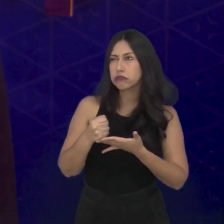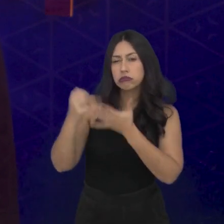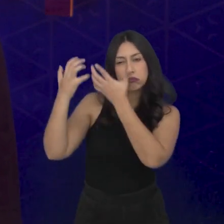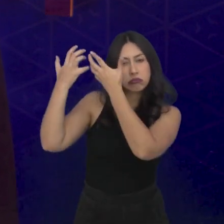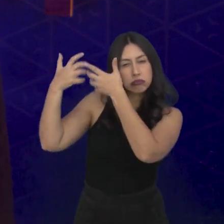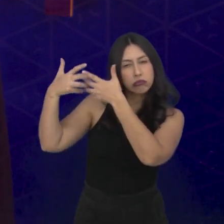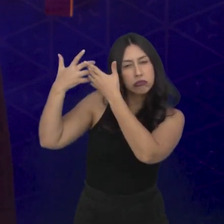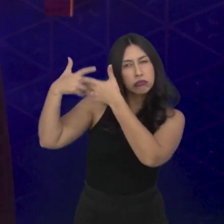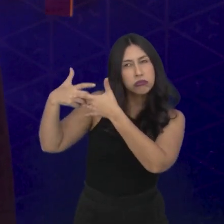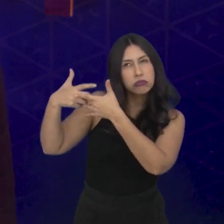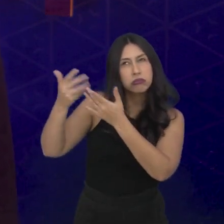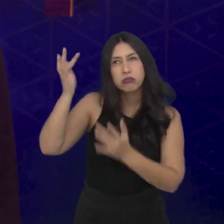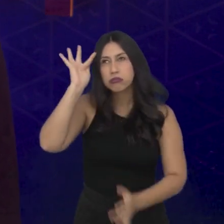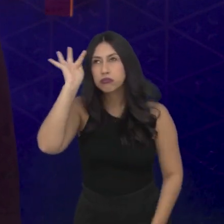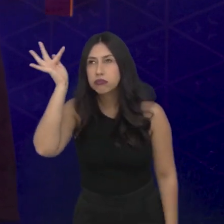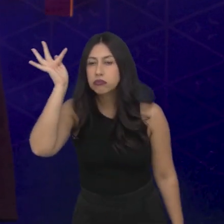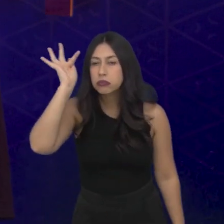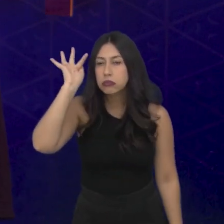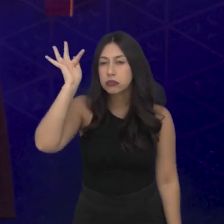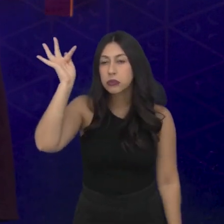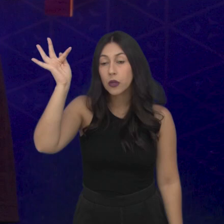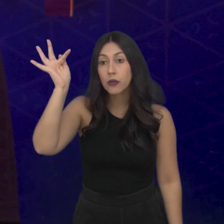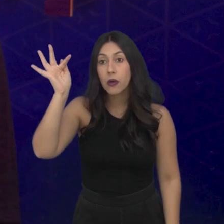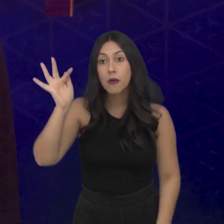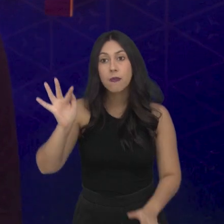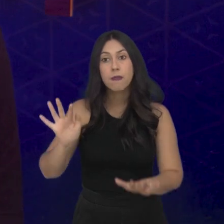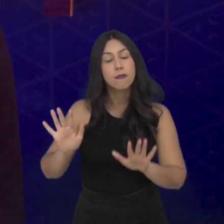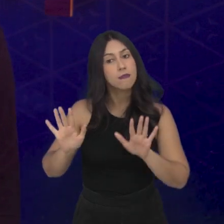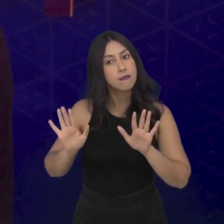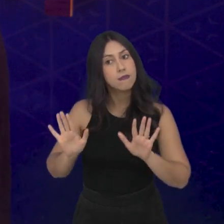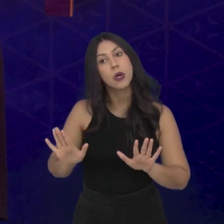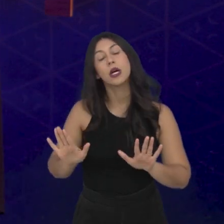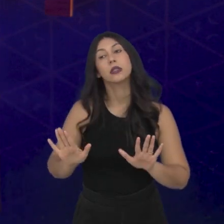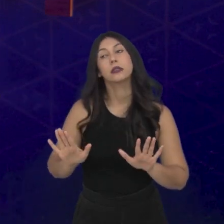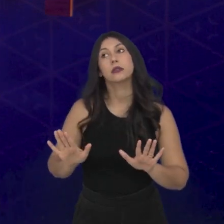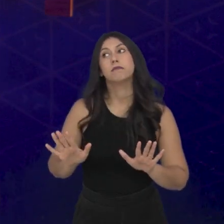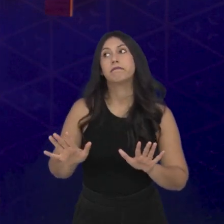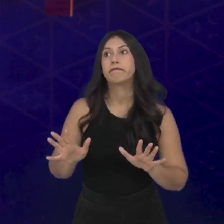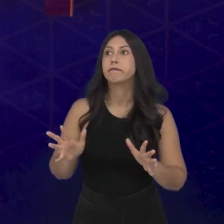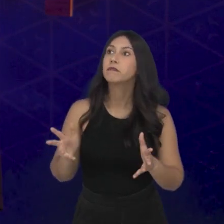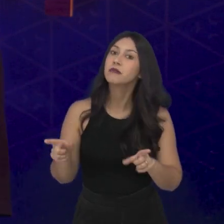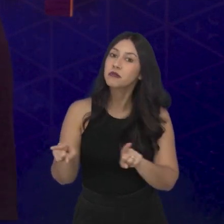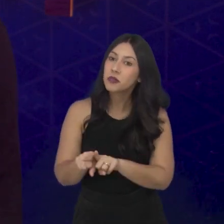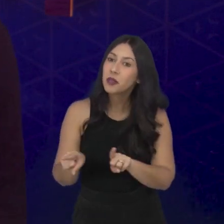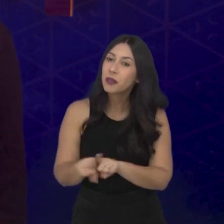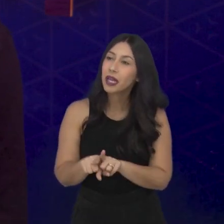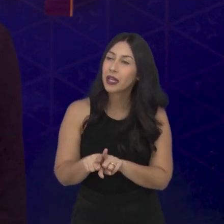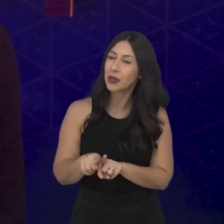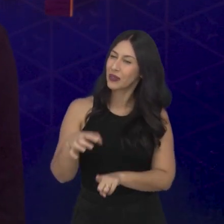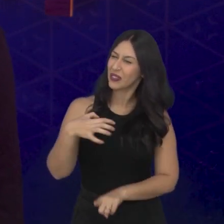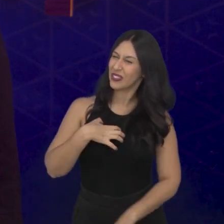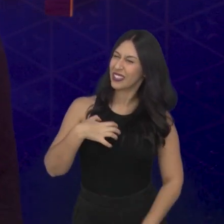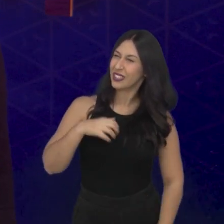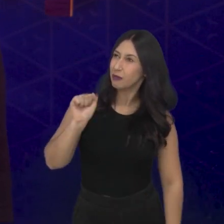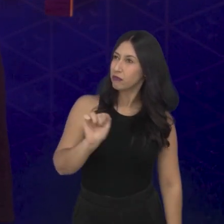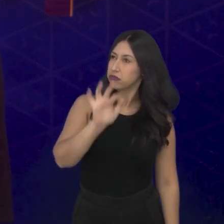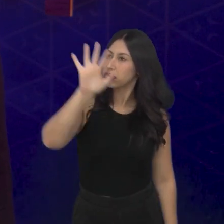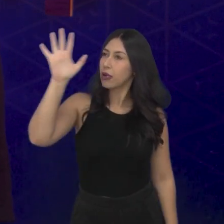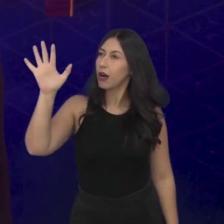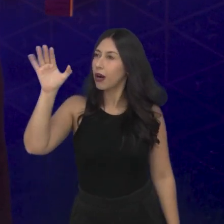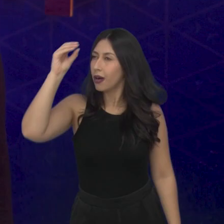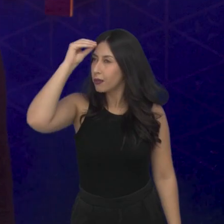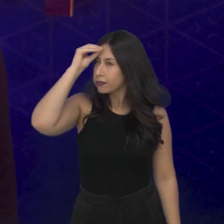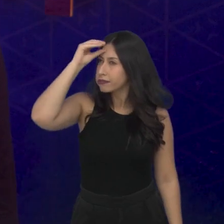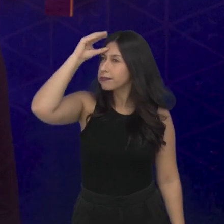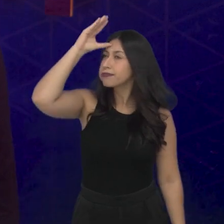reflexão, um livro filosófico, né? Não é Healing Fiction, mas é essa onda asiática de sabedoria